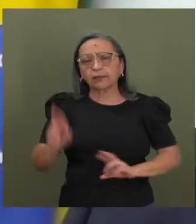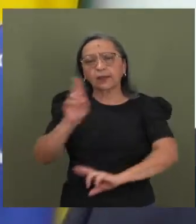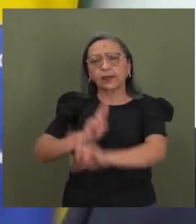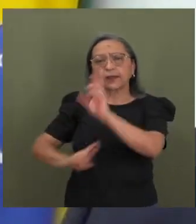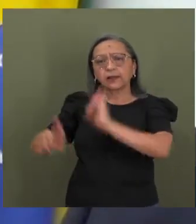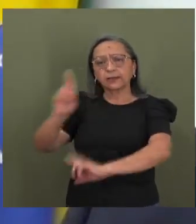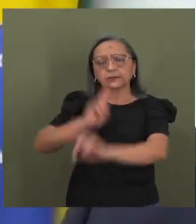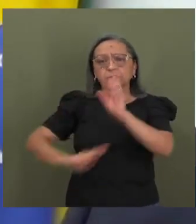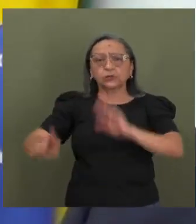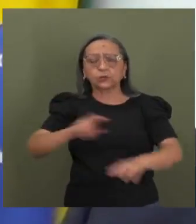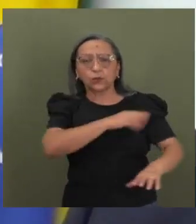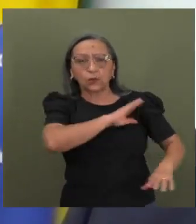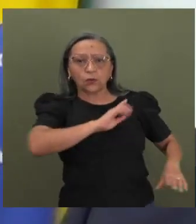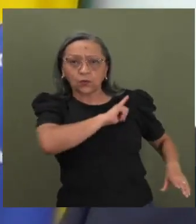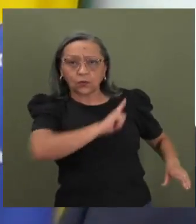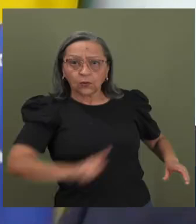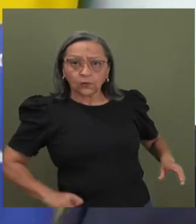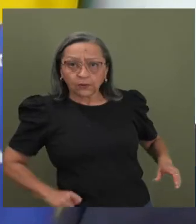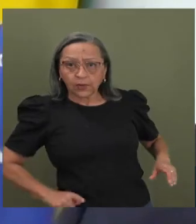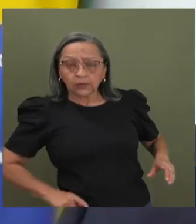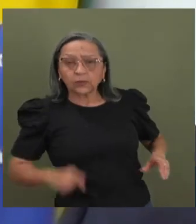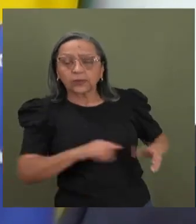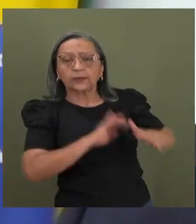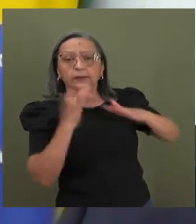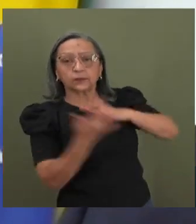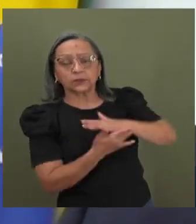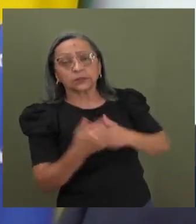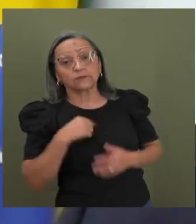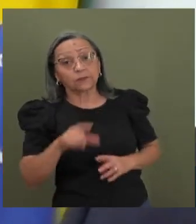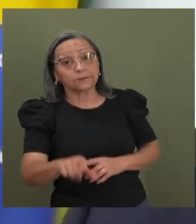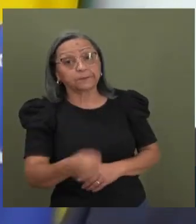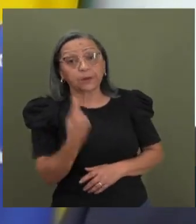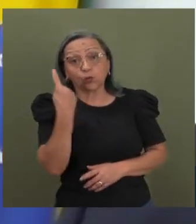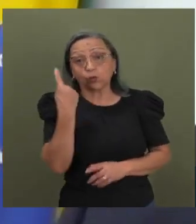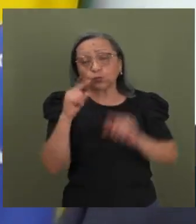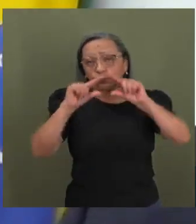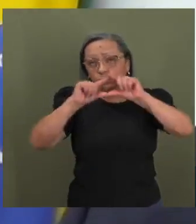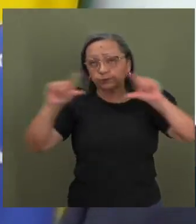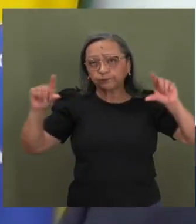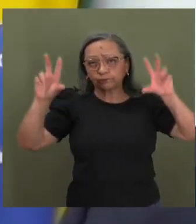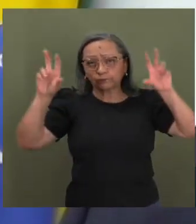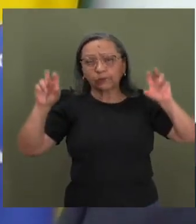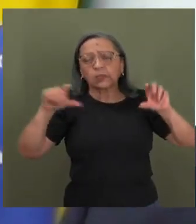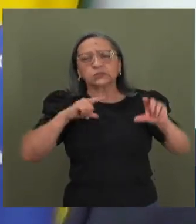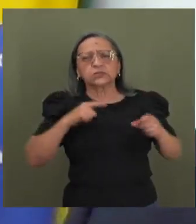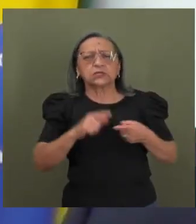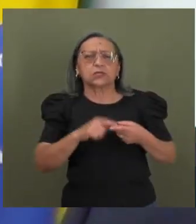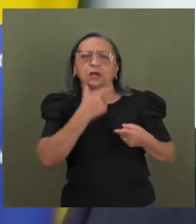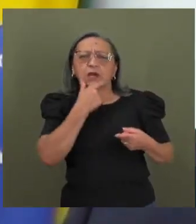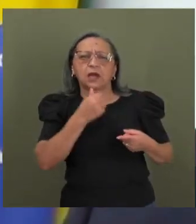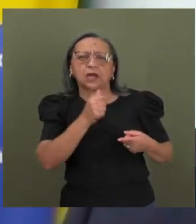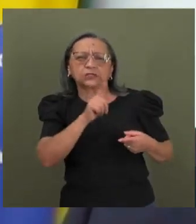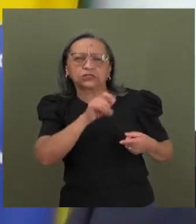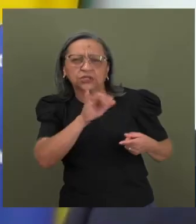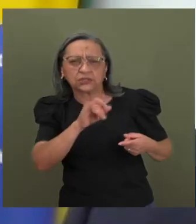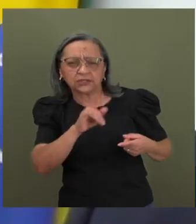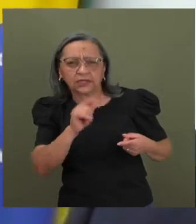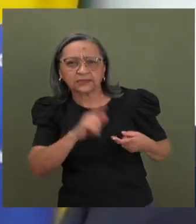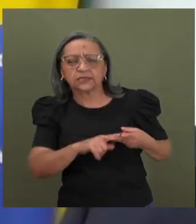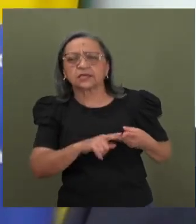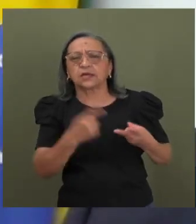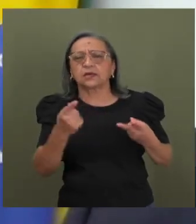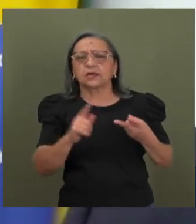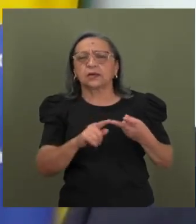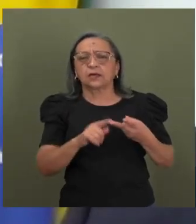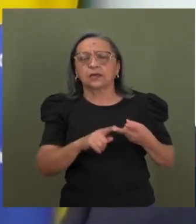público e as redes sociais. Eu vou aqui destacar um trecho. Estava lá o Alexandre Garcia, outro grande jornalista,